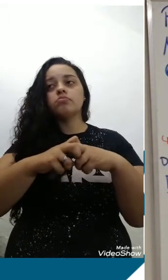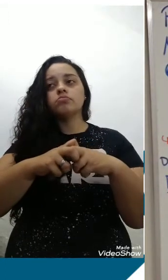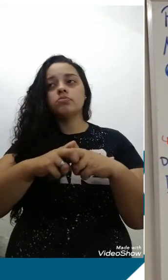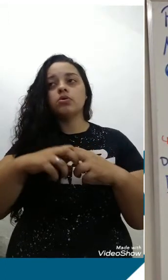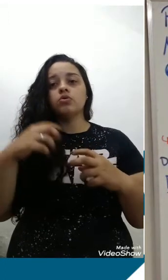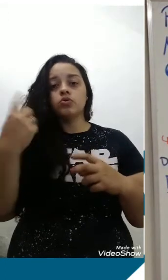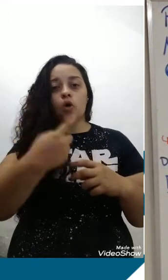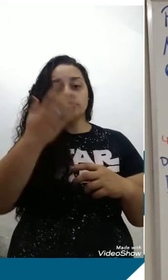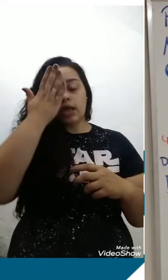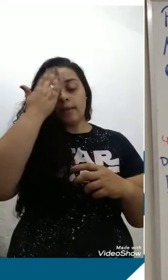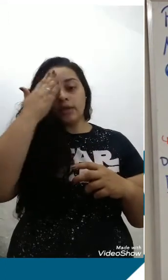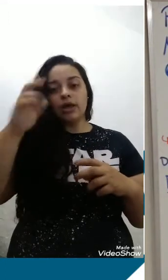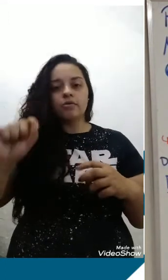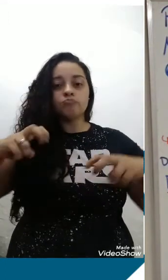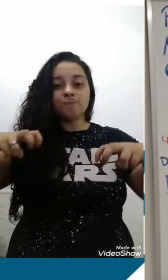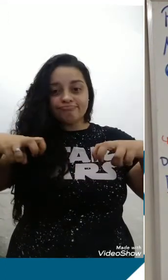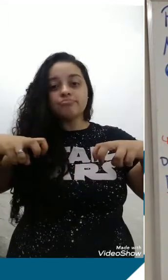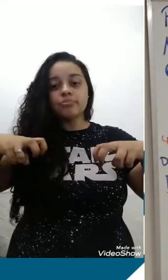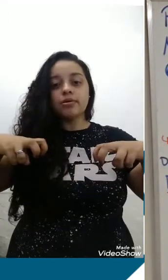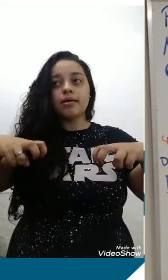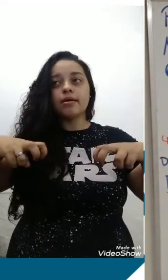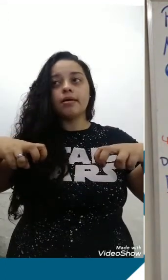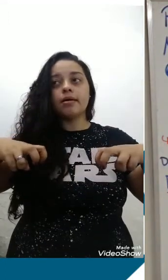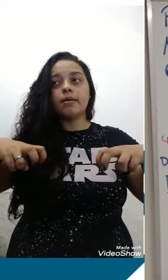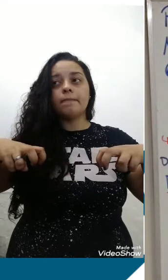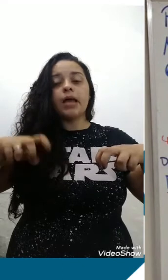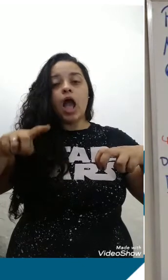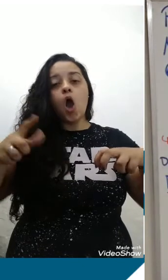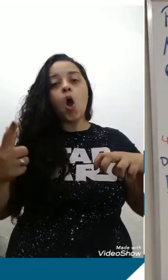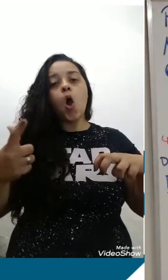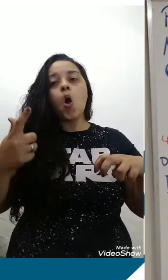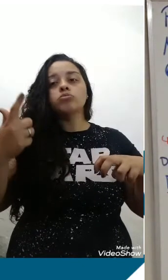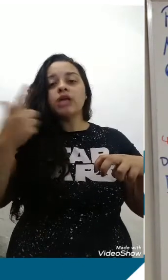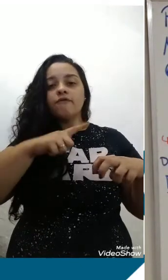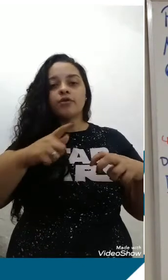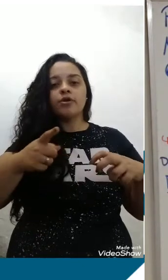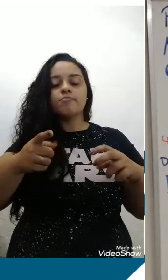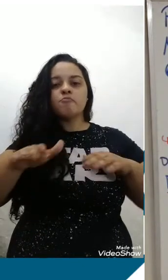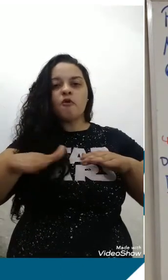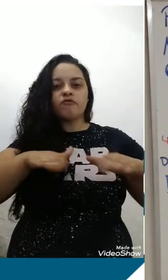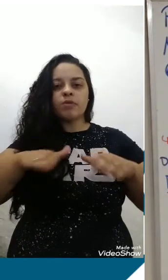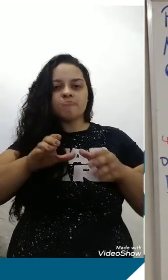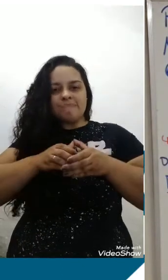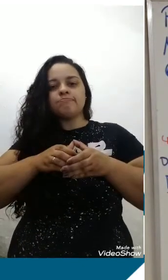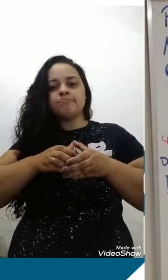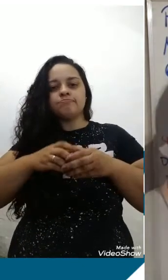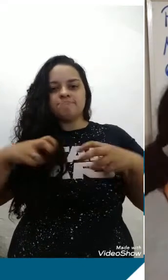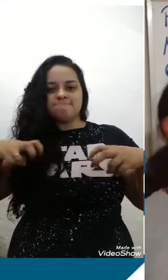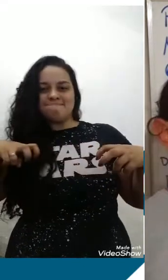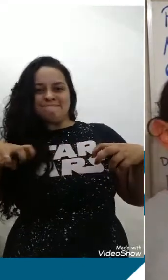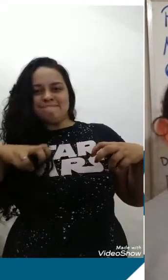que os corpos envolvidos naquela colisão, eles conservam a quantidade de